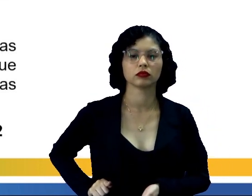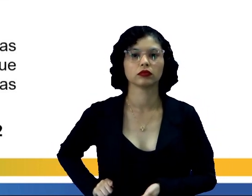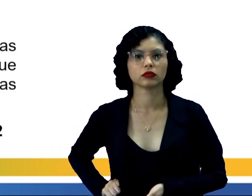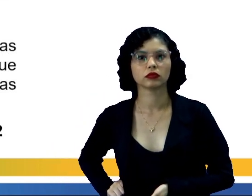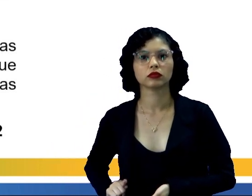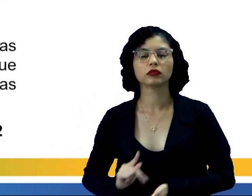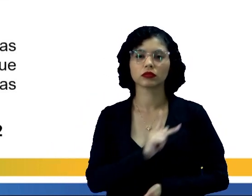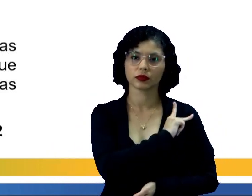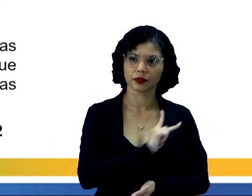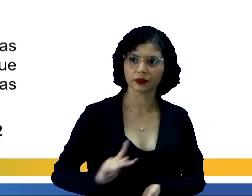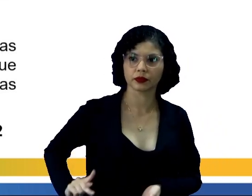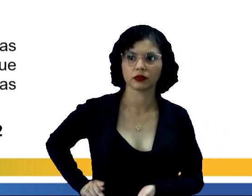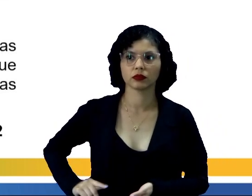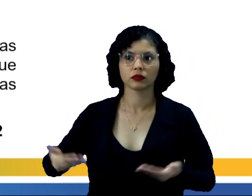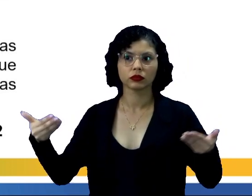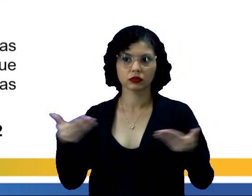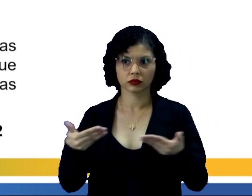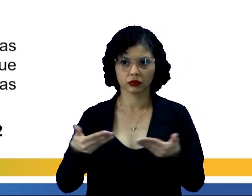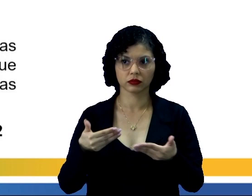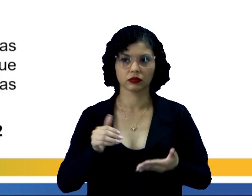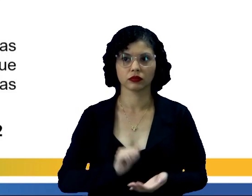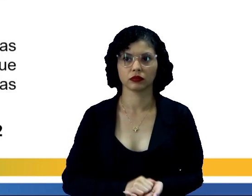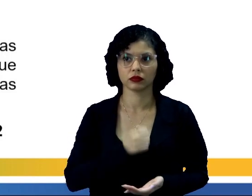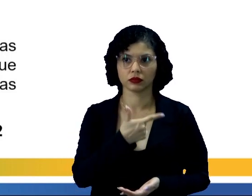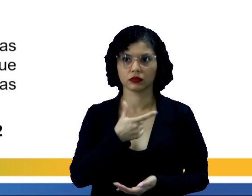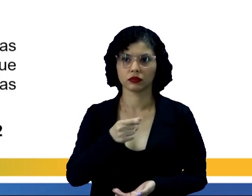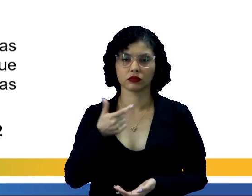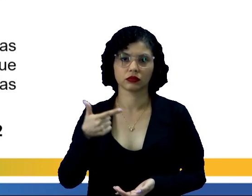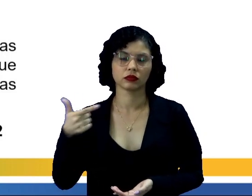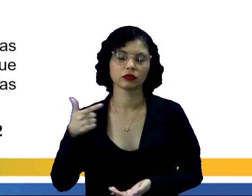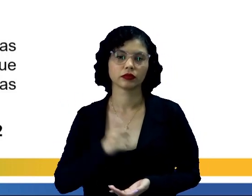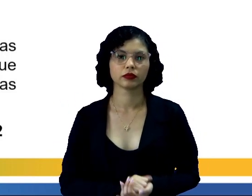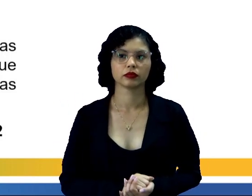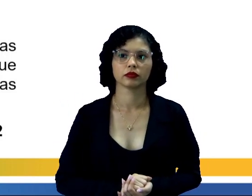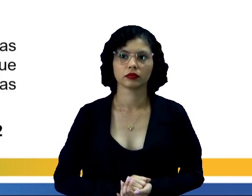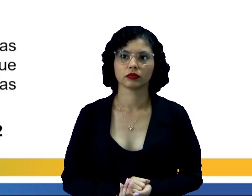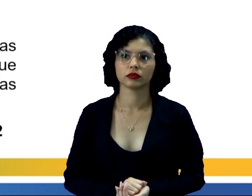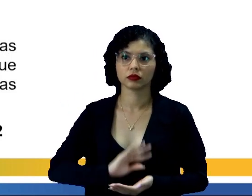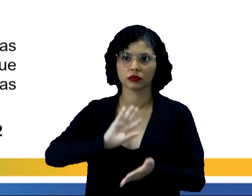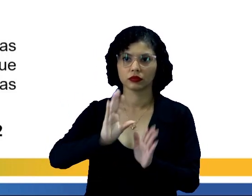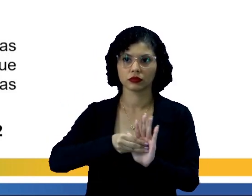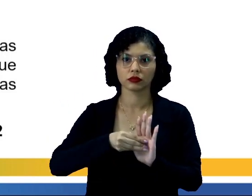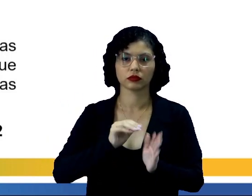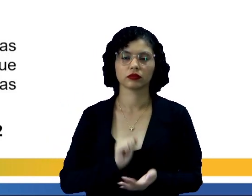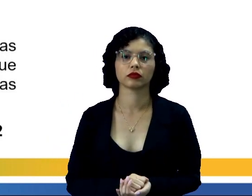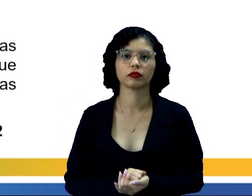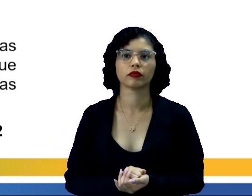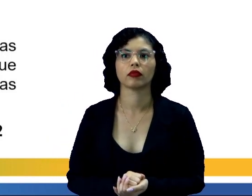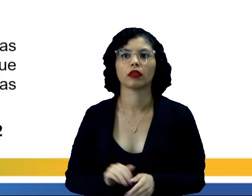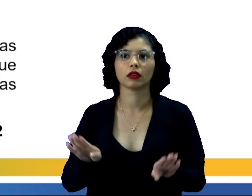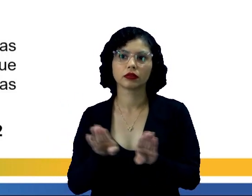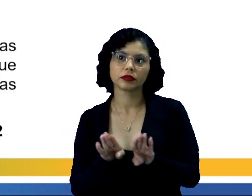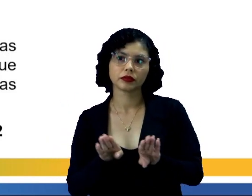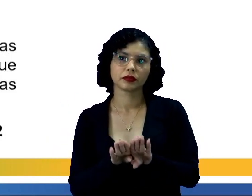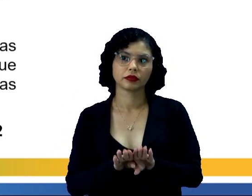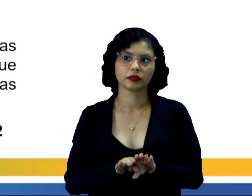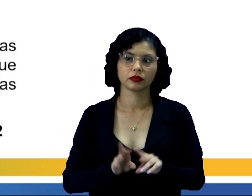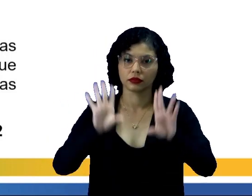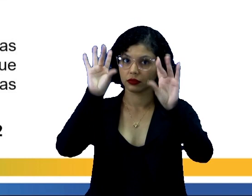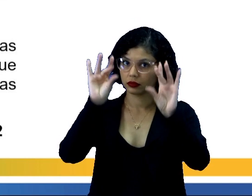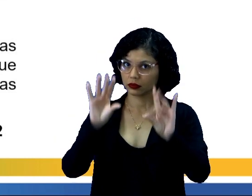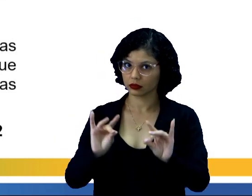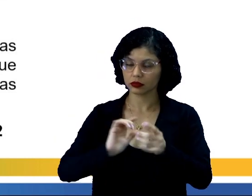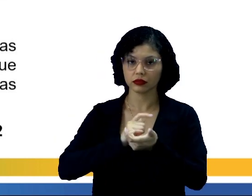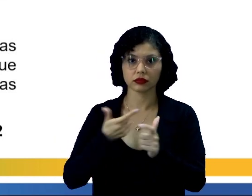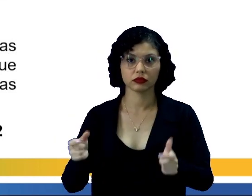do presidente atual de 2022, deixa enfatizado o nome dele e o